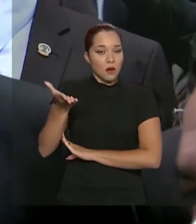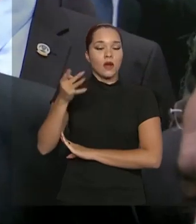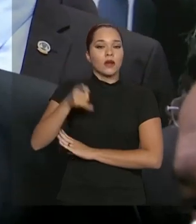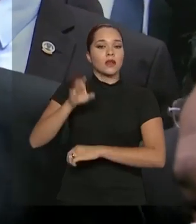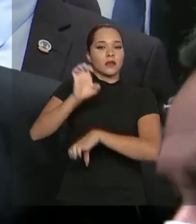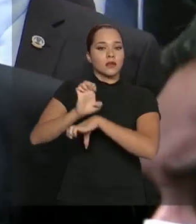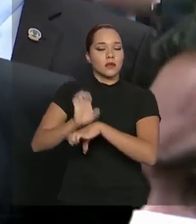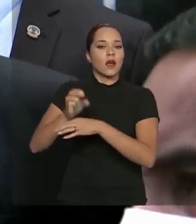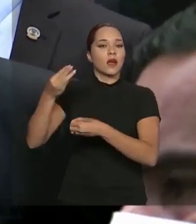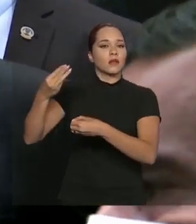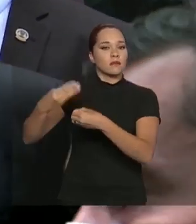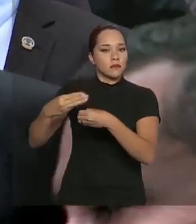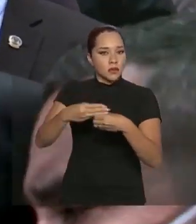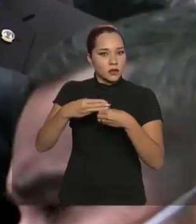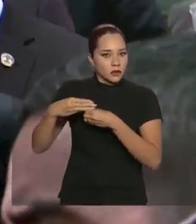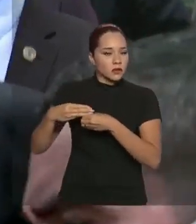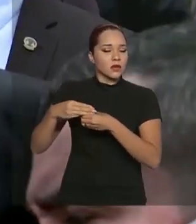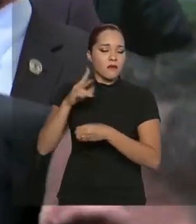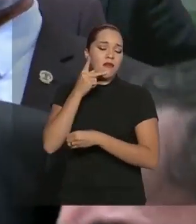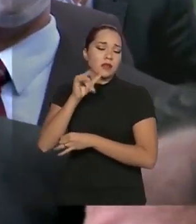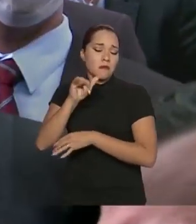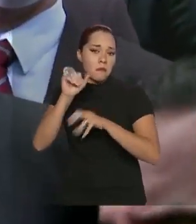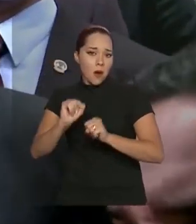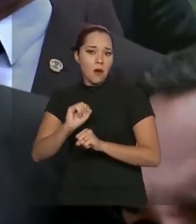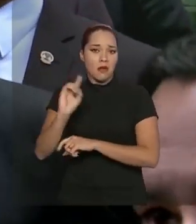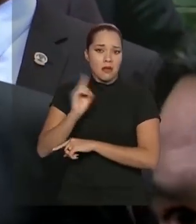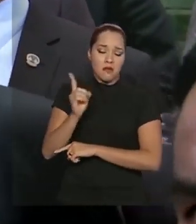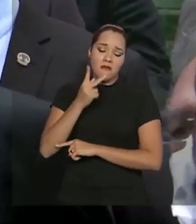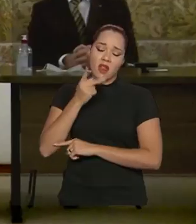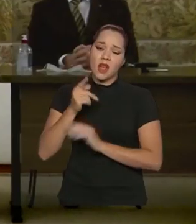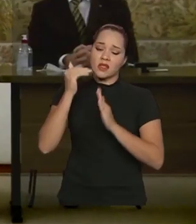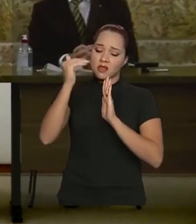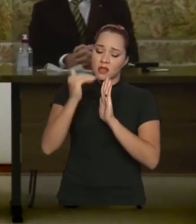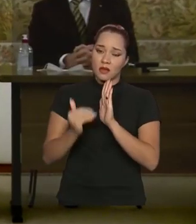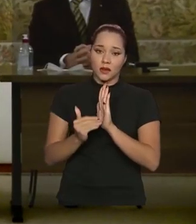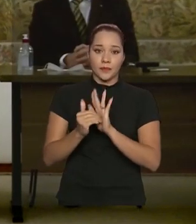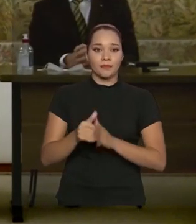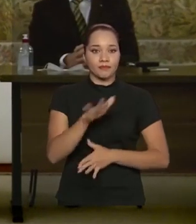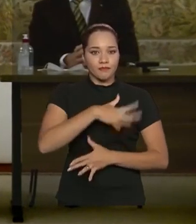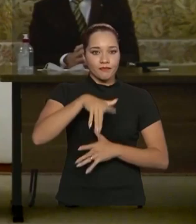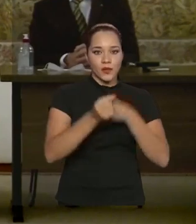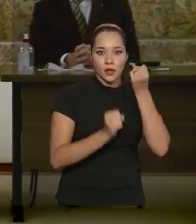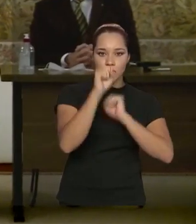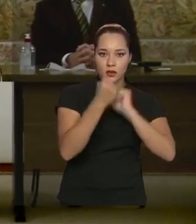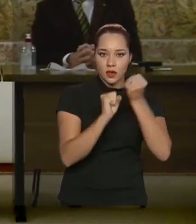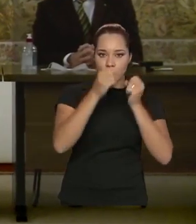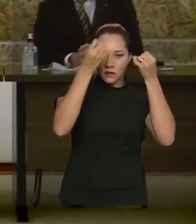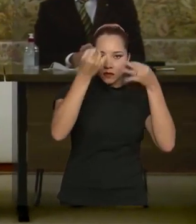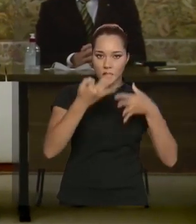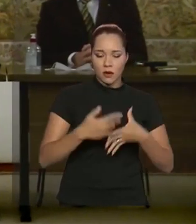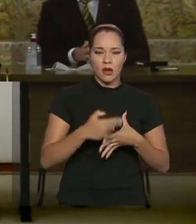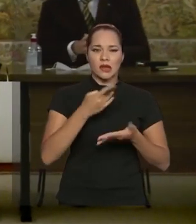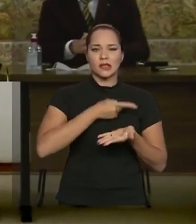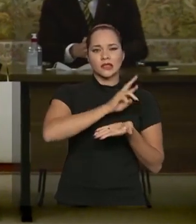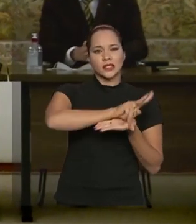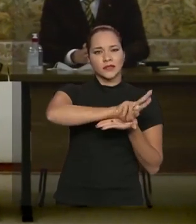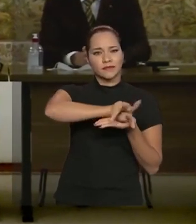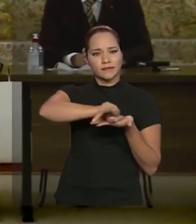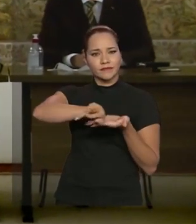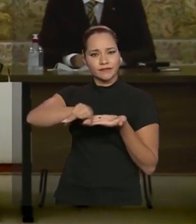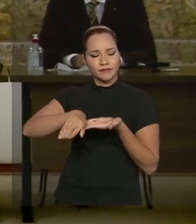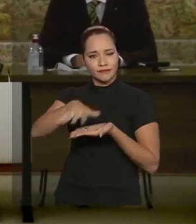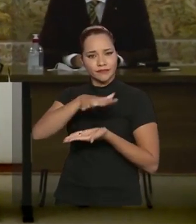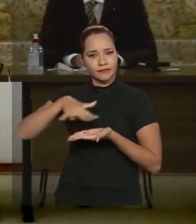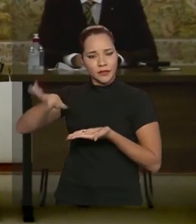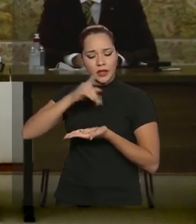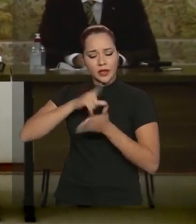os estados e municípios diriam se poderia ou funcionar essas categorias. Os industriais esclareceram que a produção de diferentes segmentos